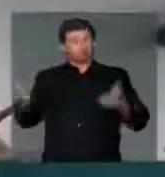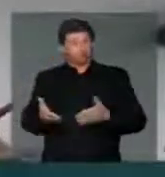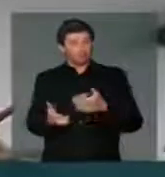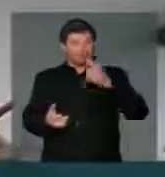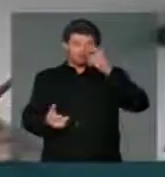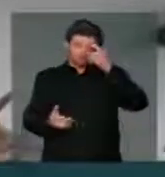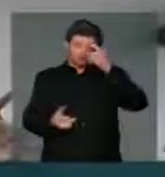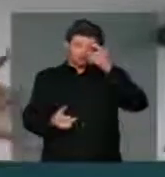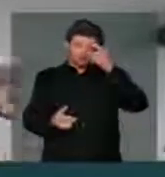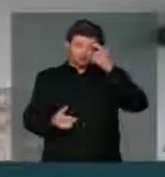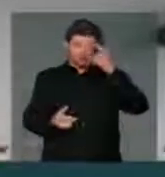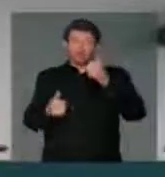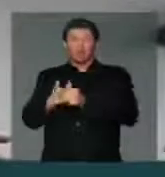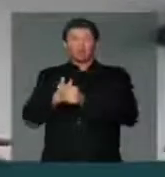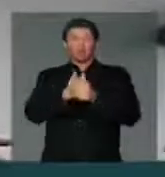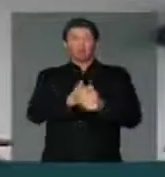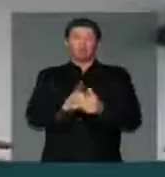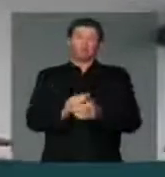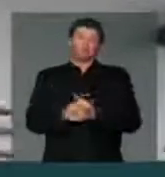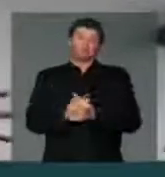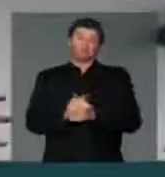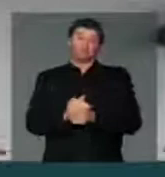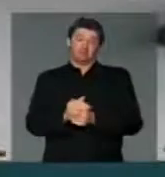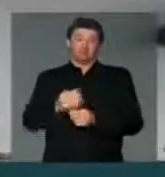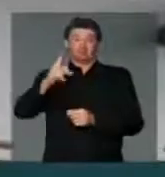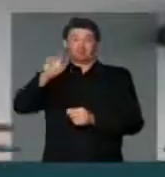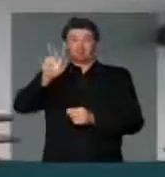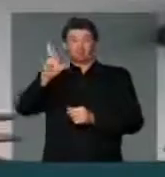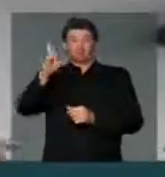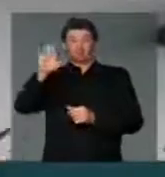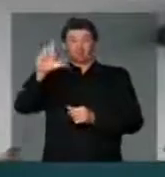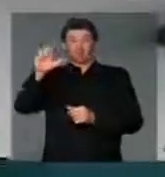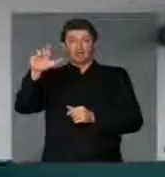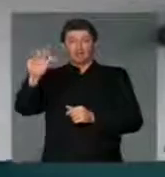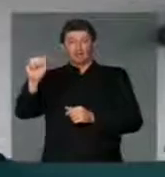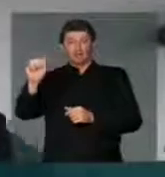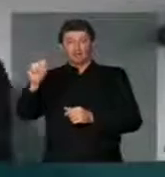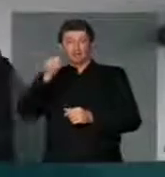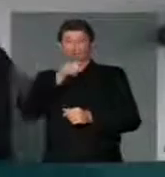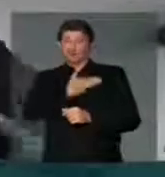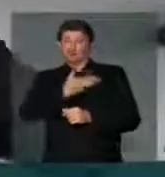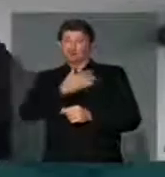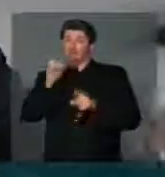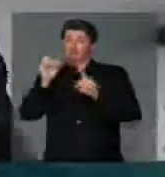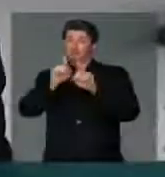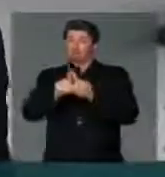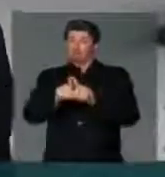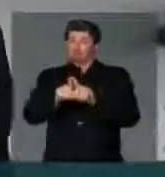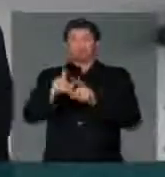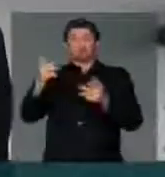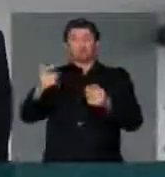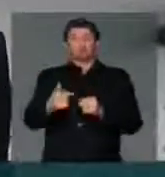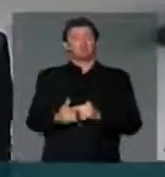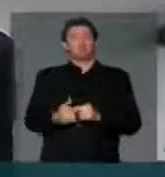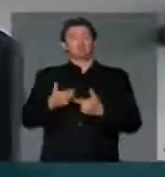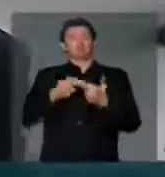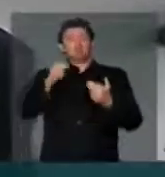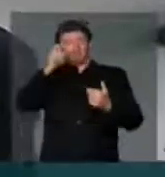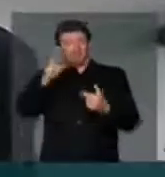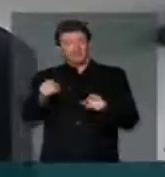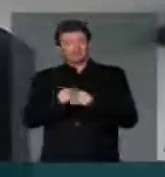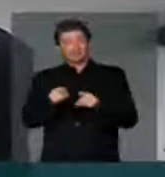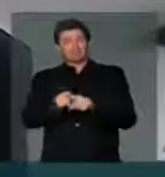deputado Bruno, ele apareceu acompanhado da Pichuleca, da sua companheira. Então foi também um segundo fato muito